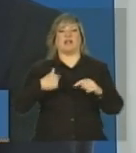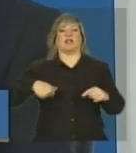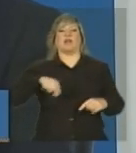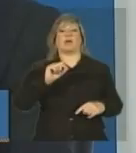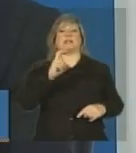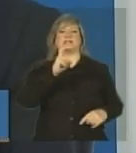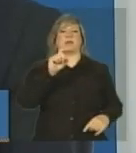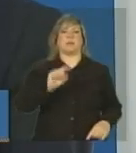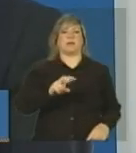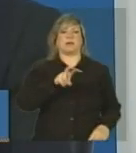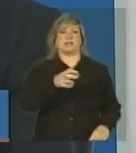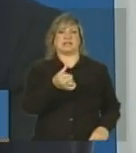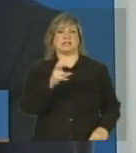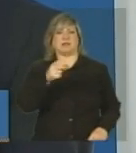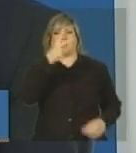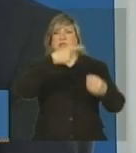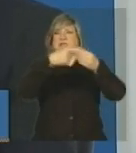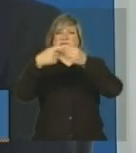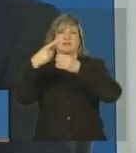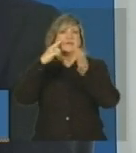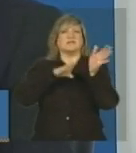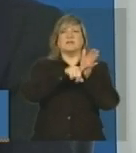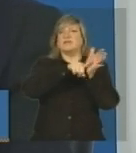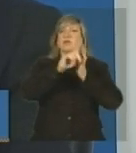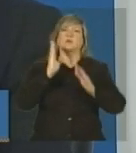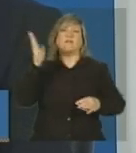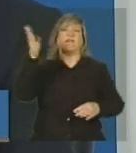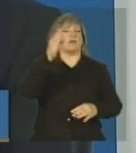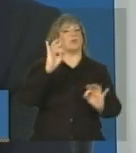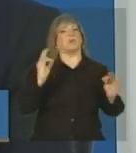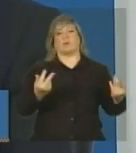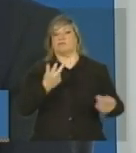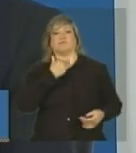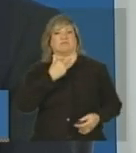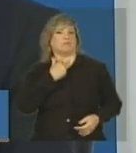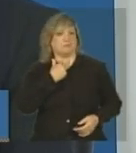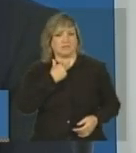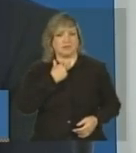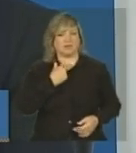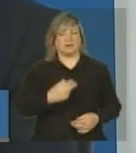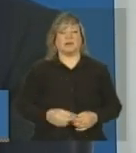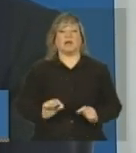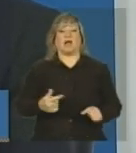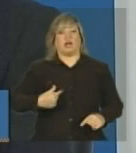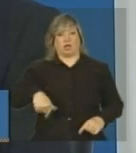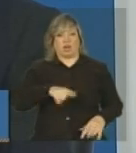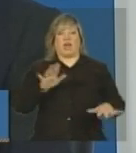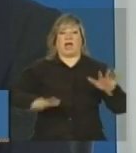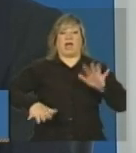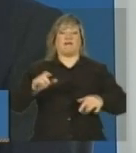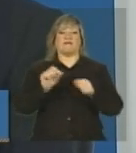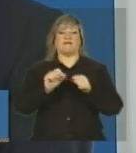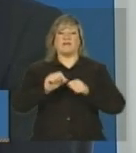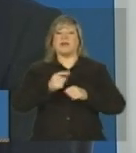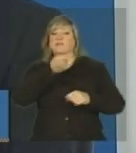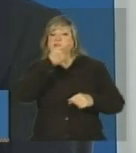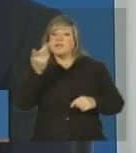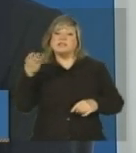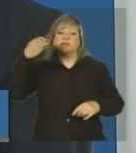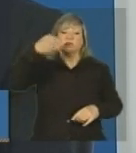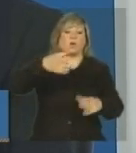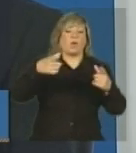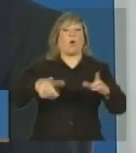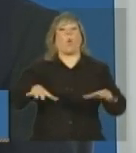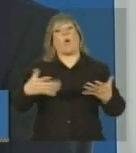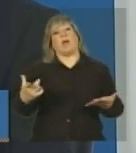deslocar 5.565 municípios para verificar todas as situações. A gente, às vezes, faz alguma visita em loco, quando tem um